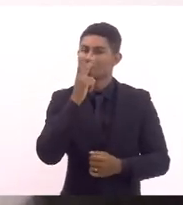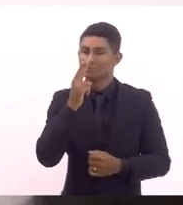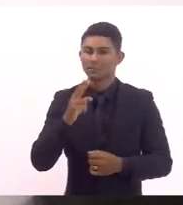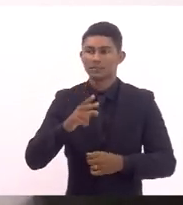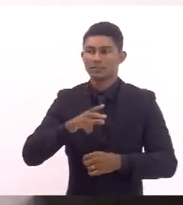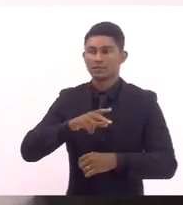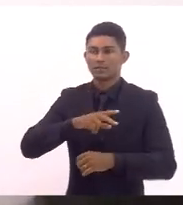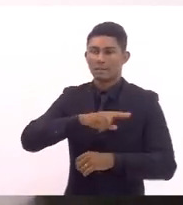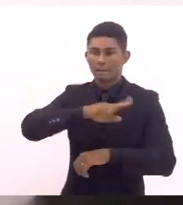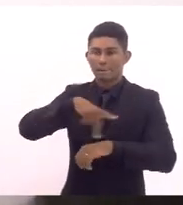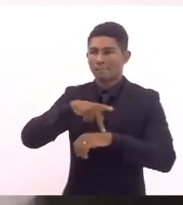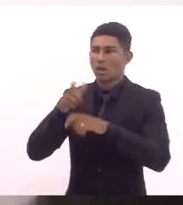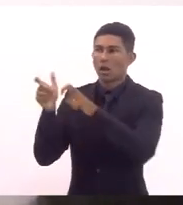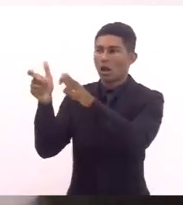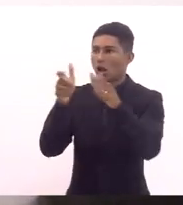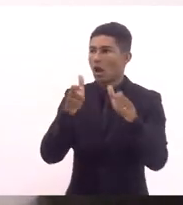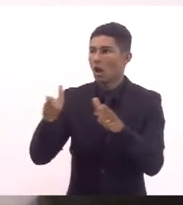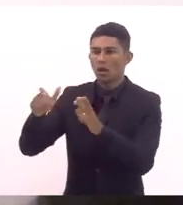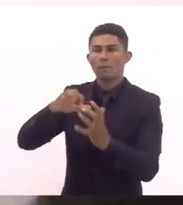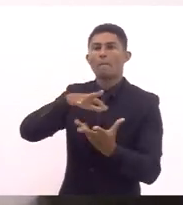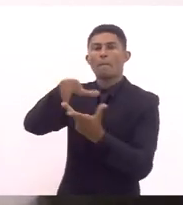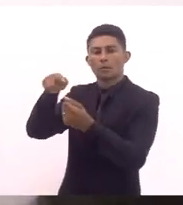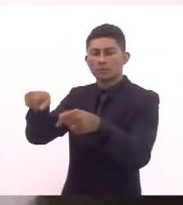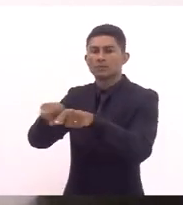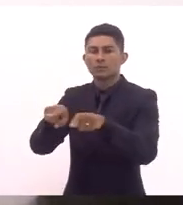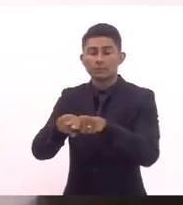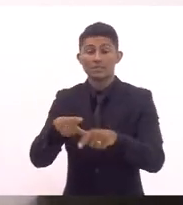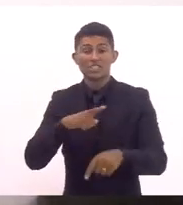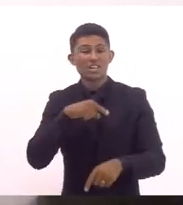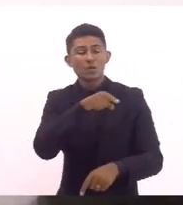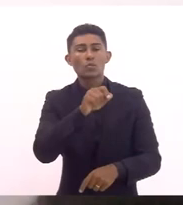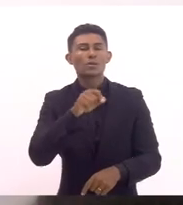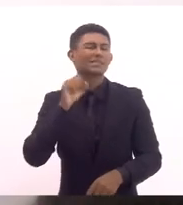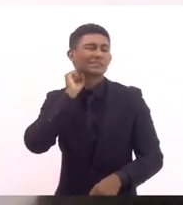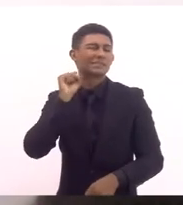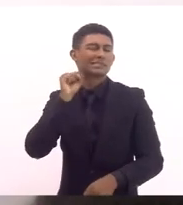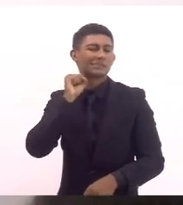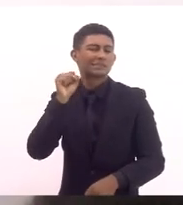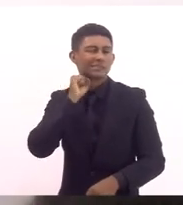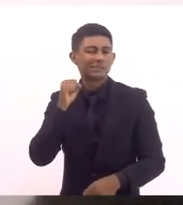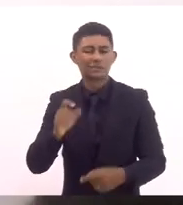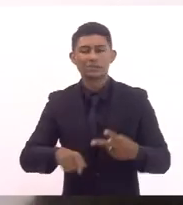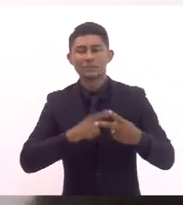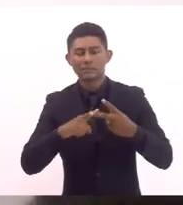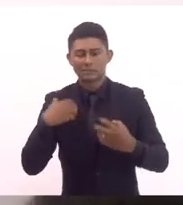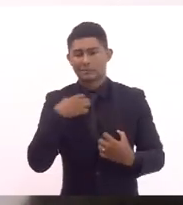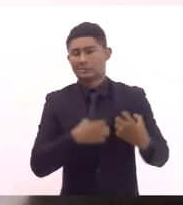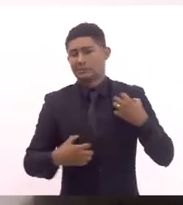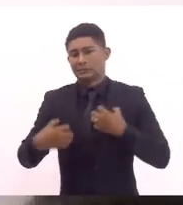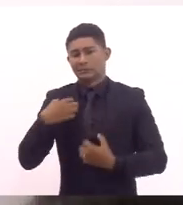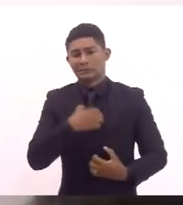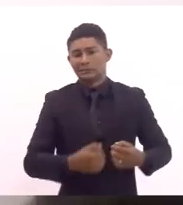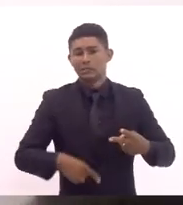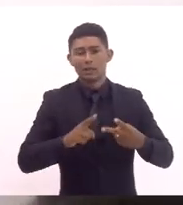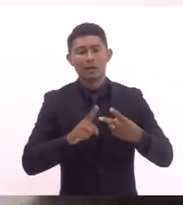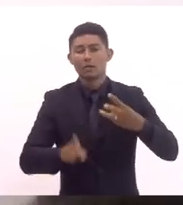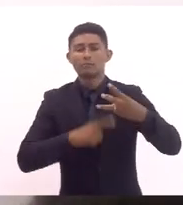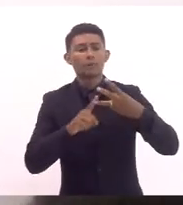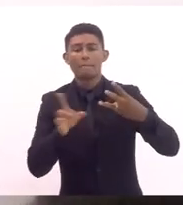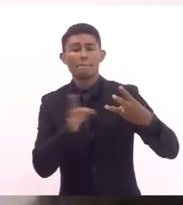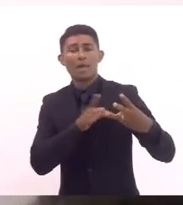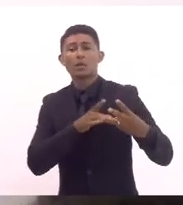percebeu a gente tinha índices altíssimos de estresse angústia e medo da morte e nesse sentido